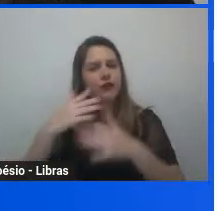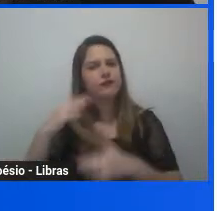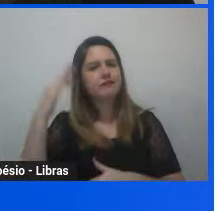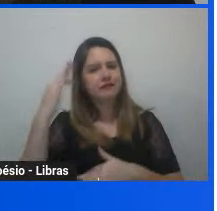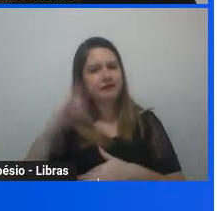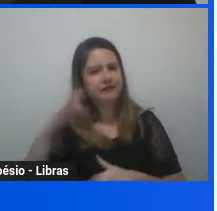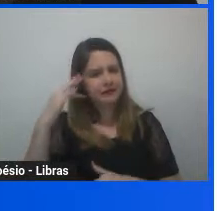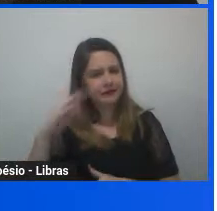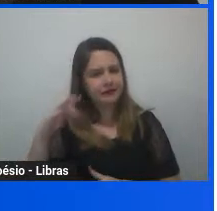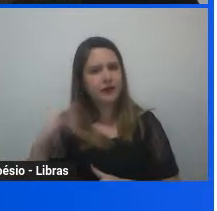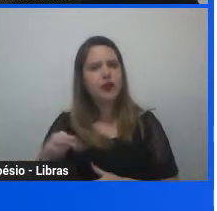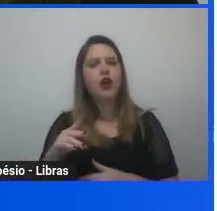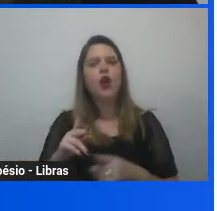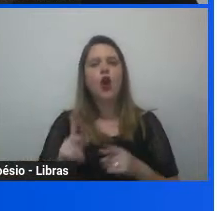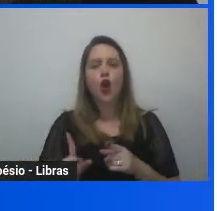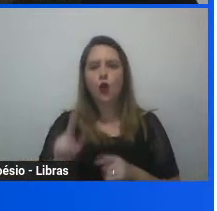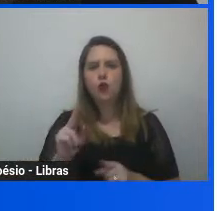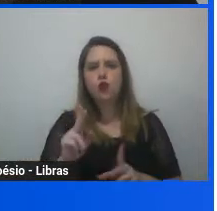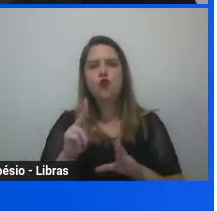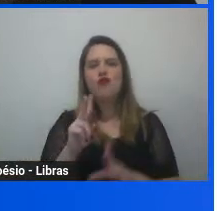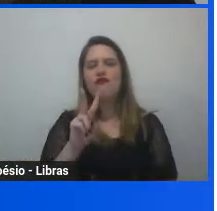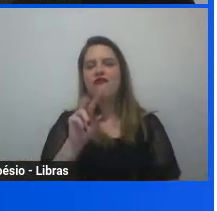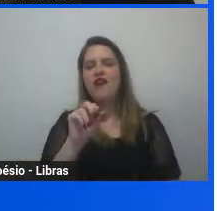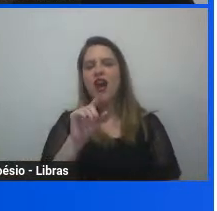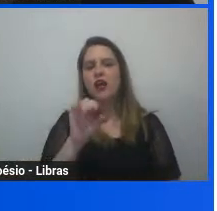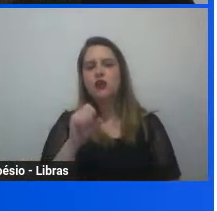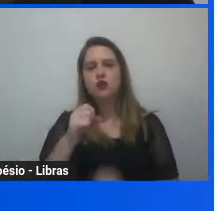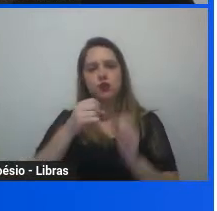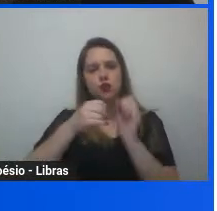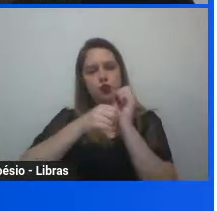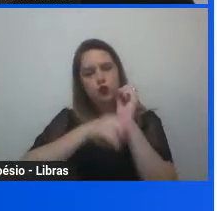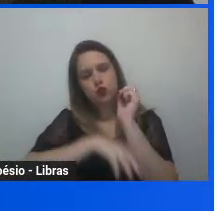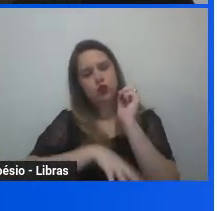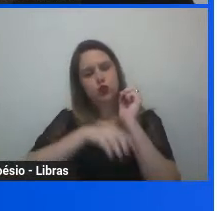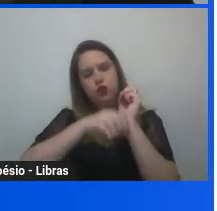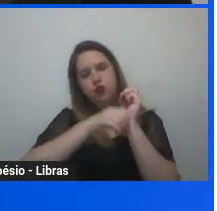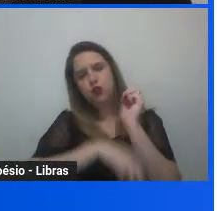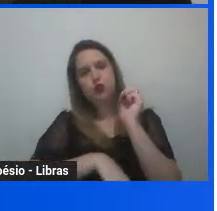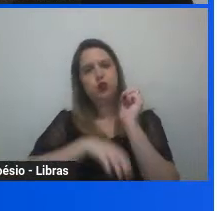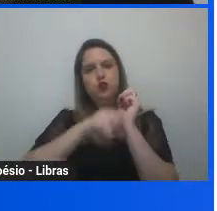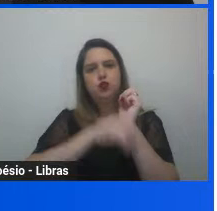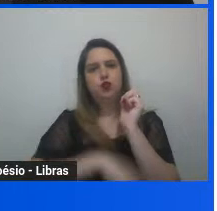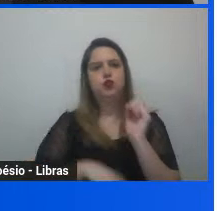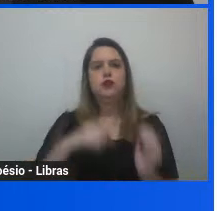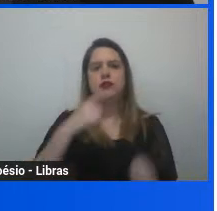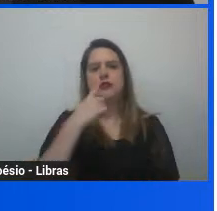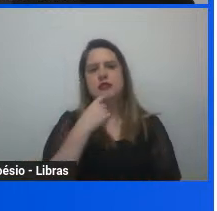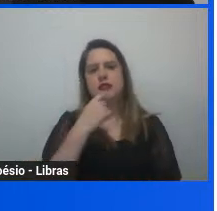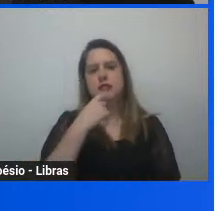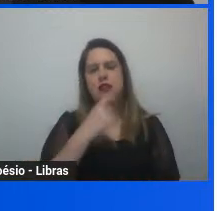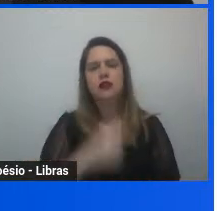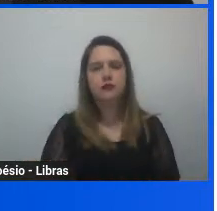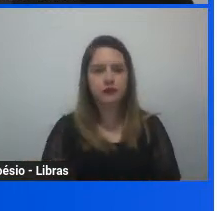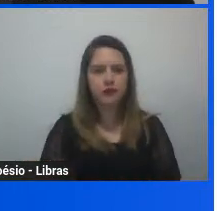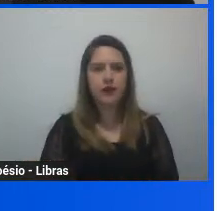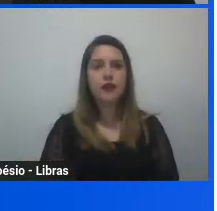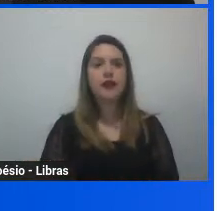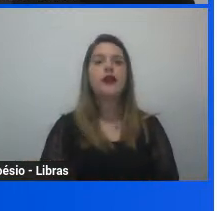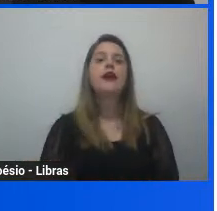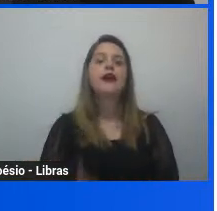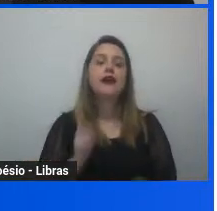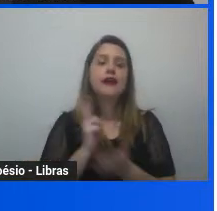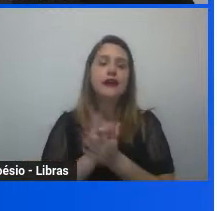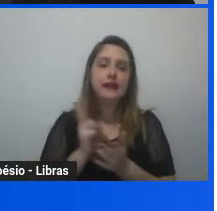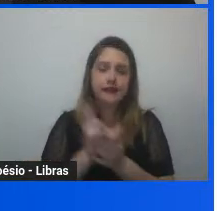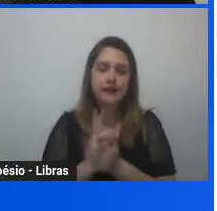quê? Rompimento de vasos da circulação sanguínea. Como está nessa imagem, está sangrando, né?